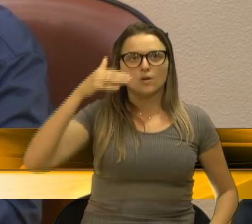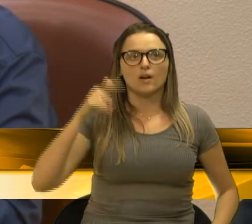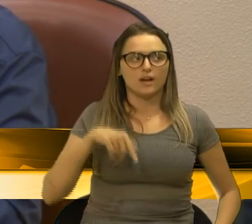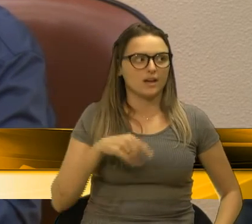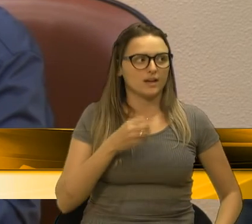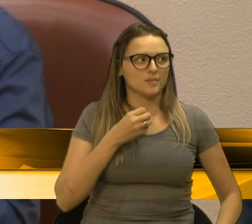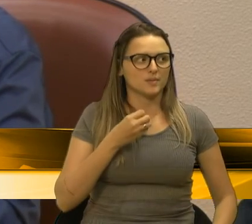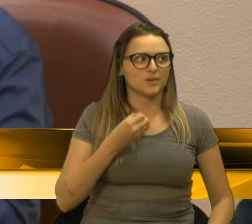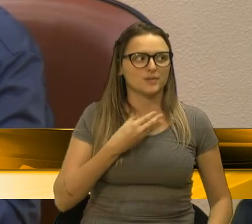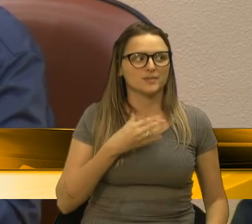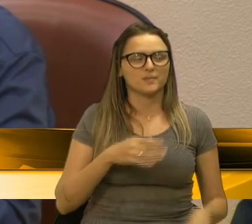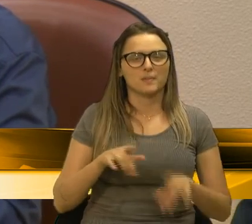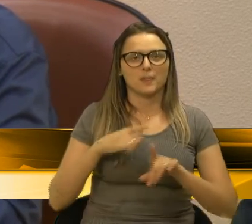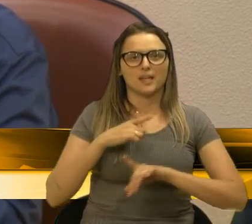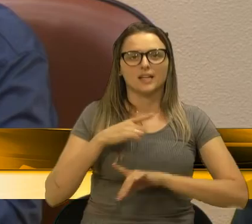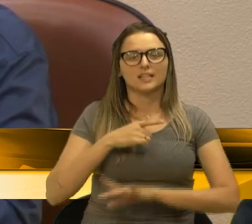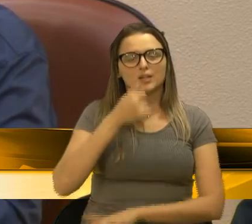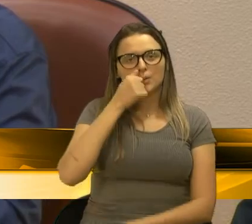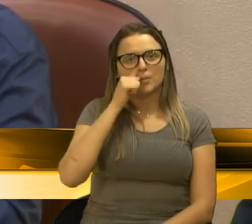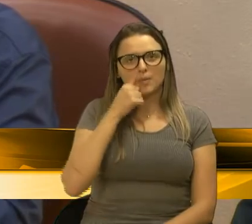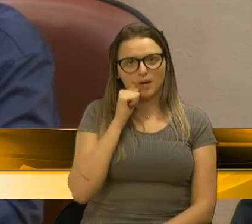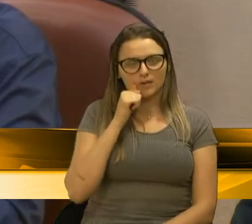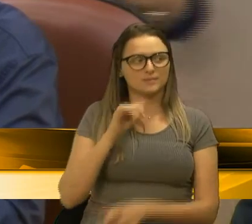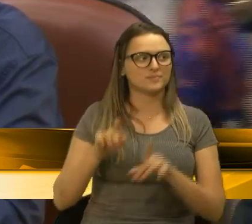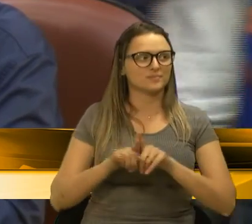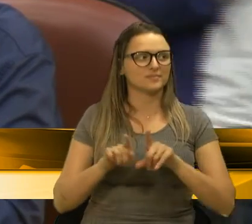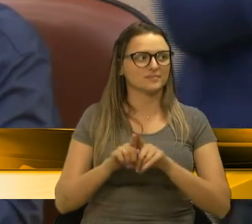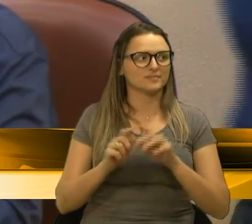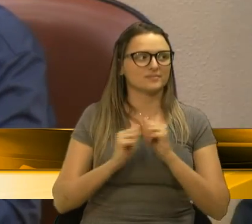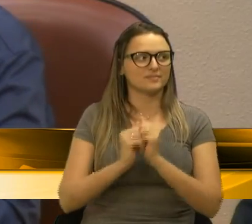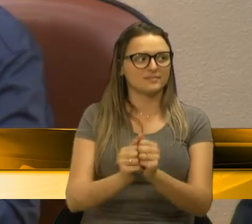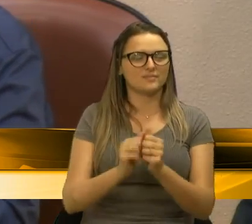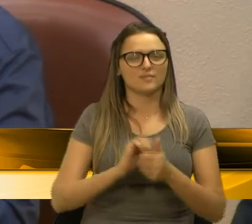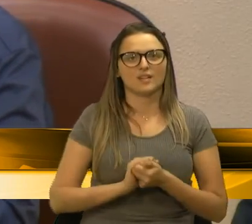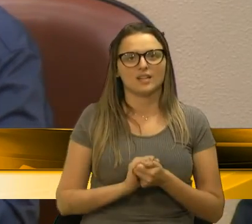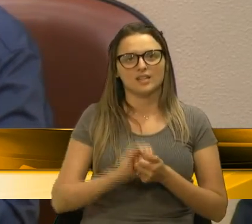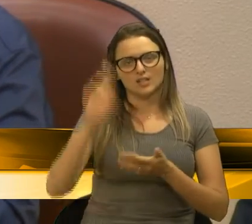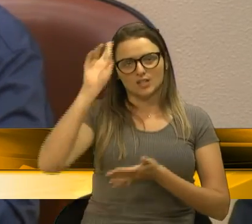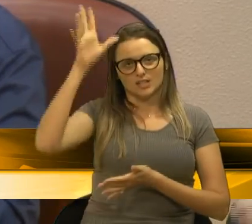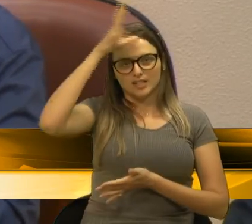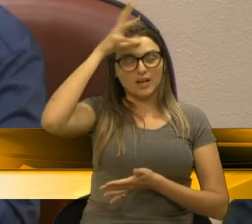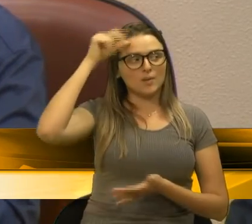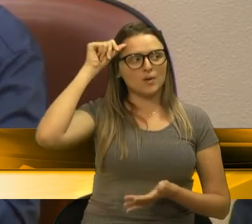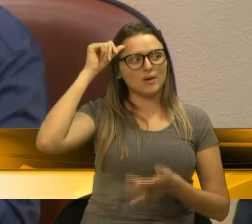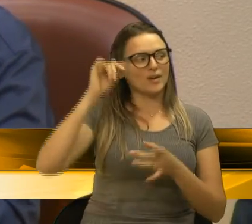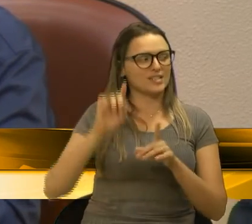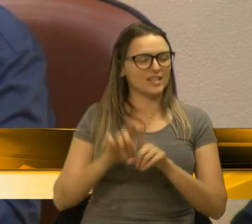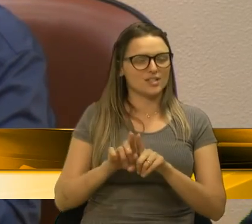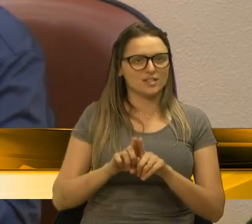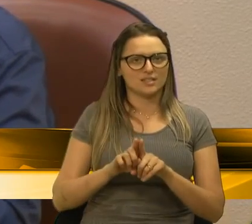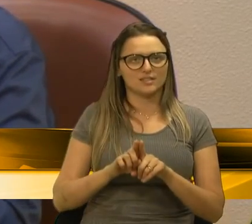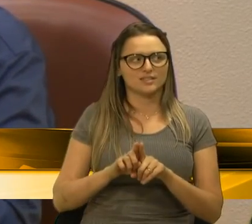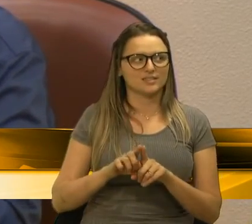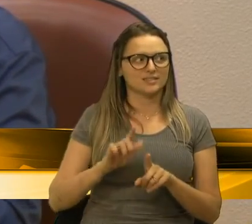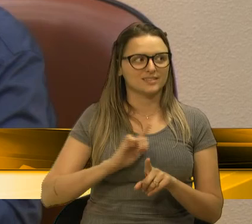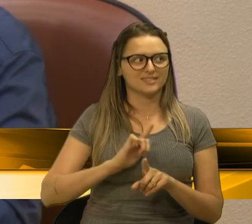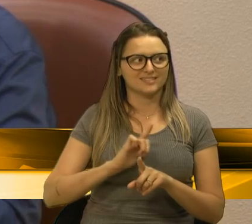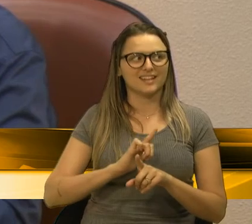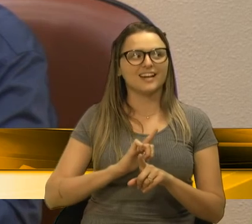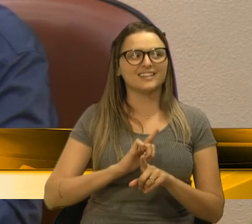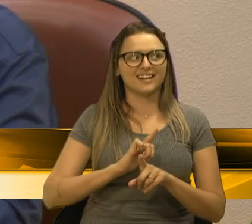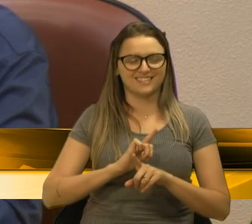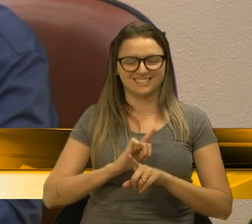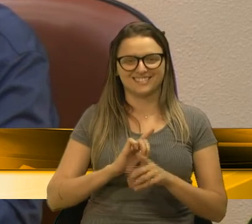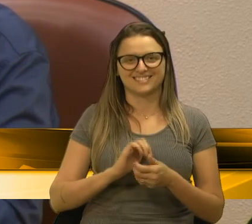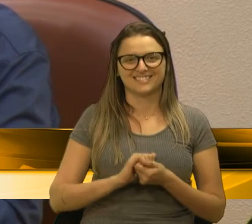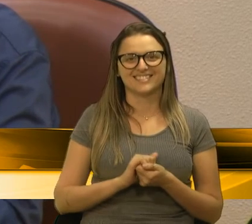bem. Vereadora Paula Iores. Bem, de fato, nós tínhamos colocado à disposição do prefeito 3 dias e 5 horários. Porém, na sexta-feira, na